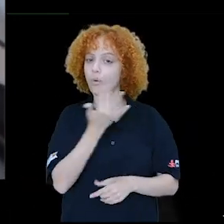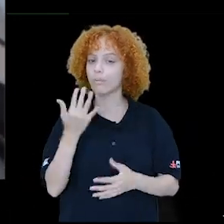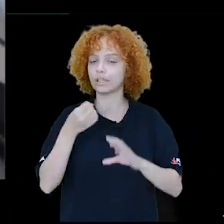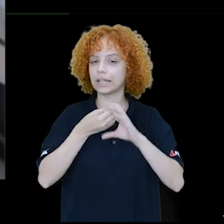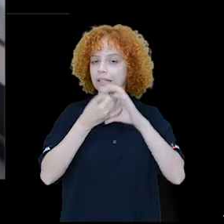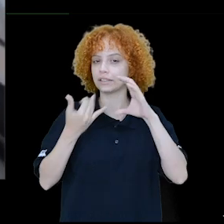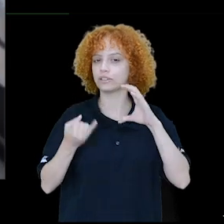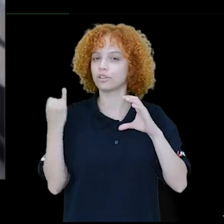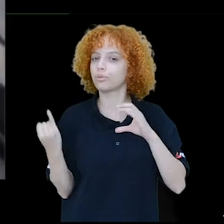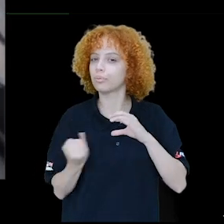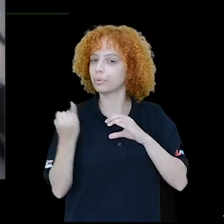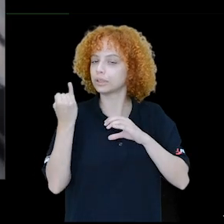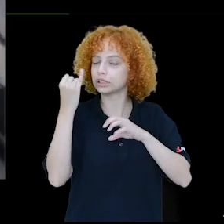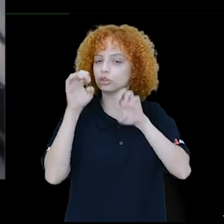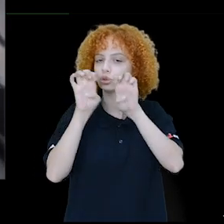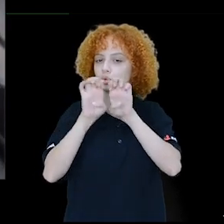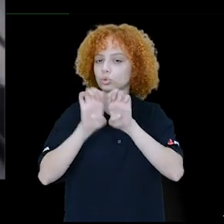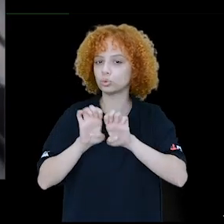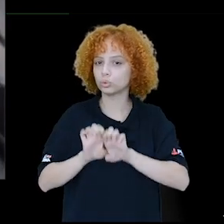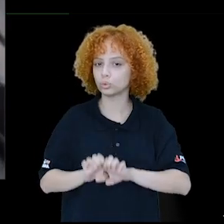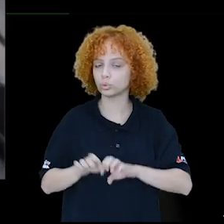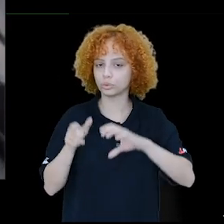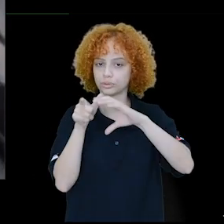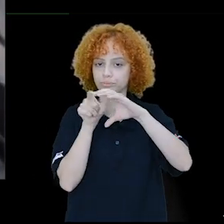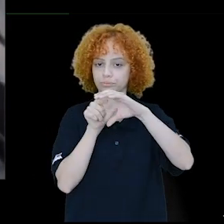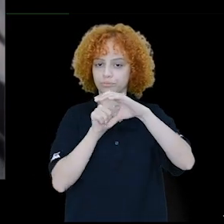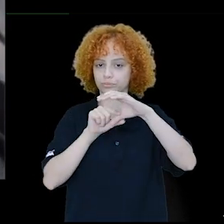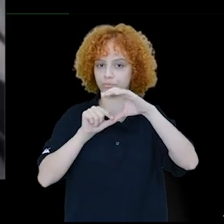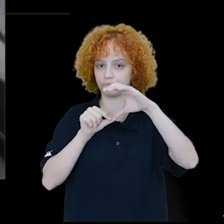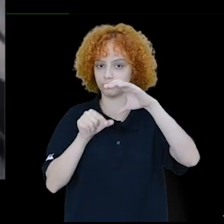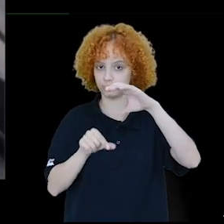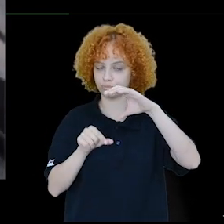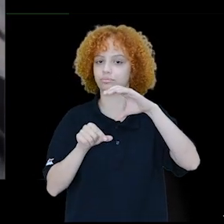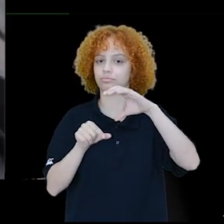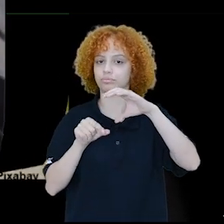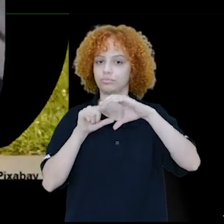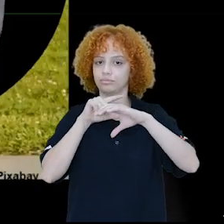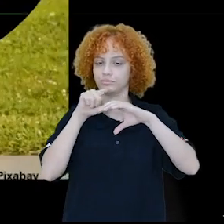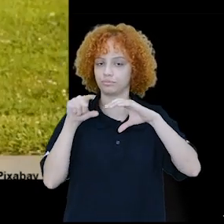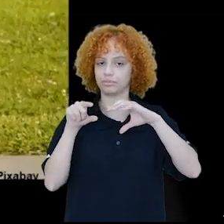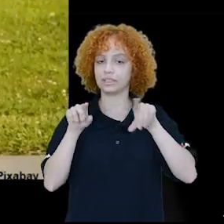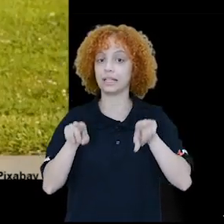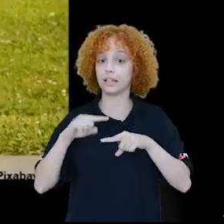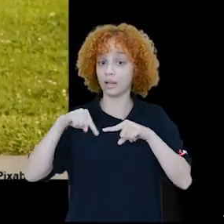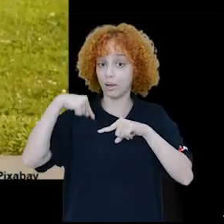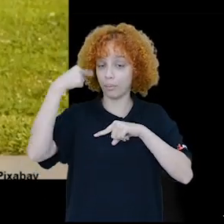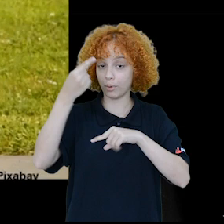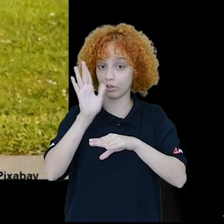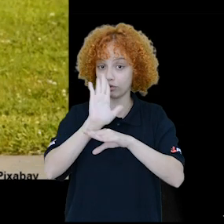algumas estruturas do tronco encefálico e também do cerebelo. Na próxima